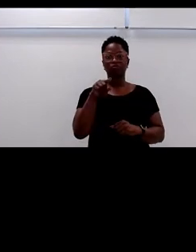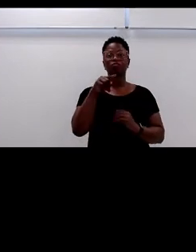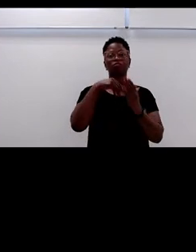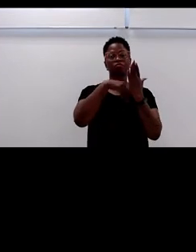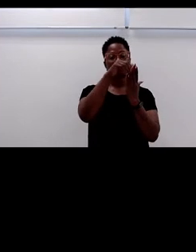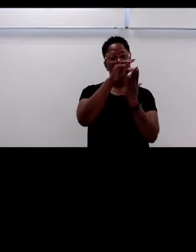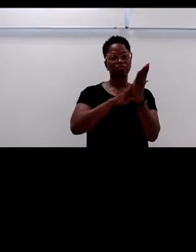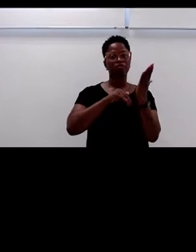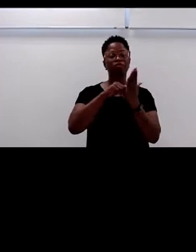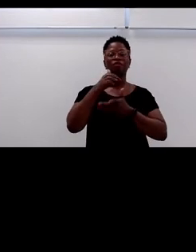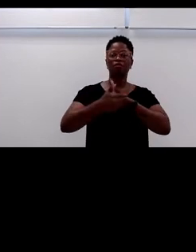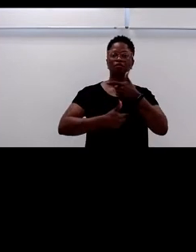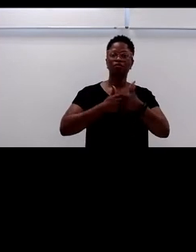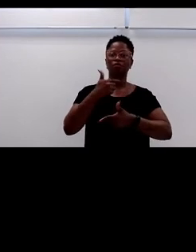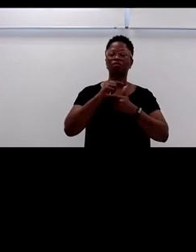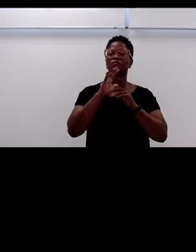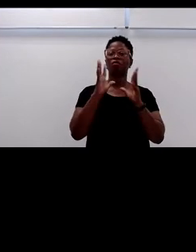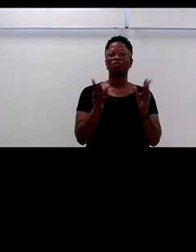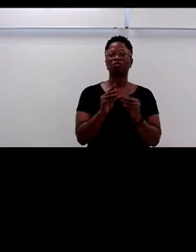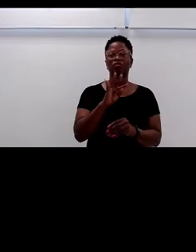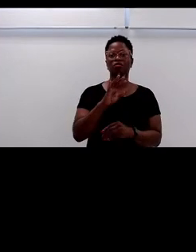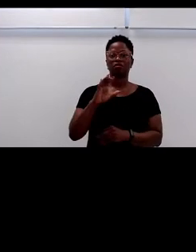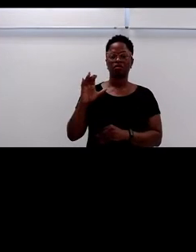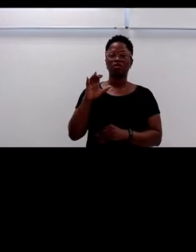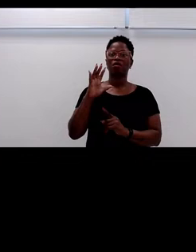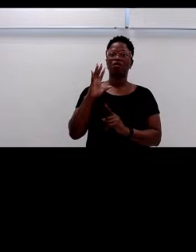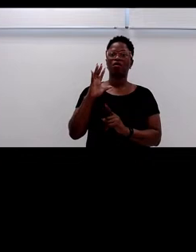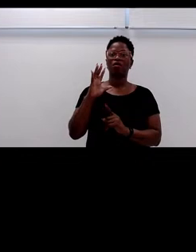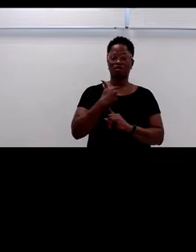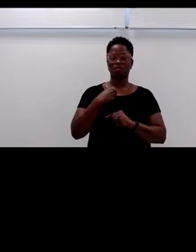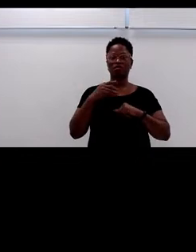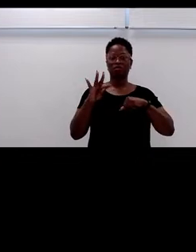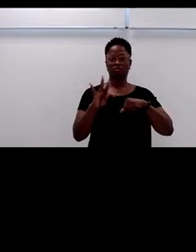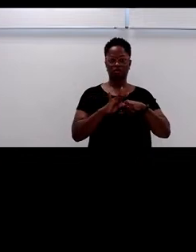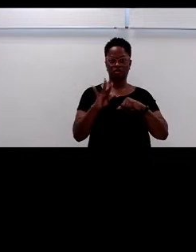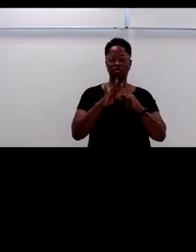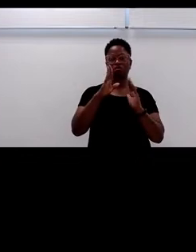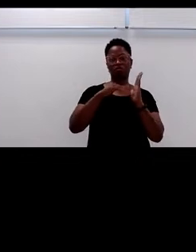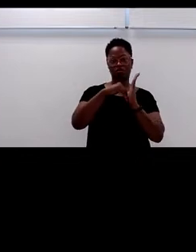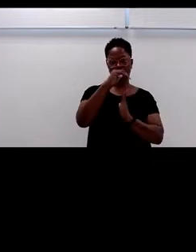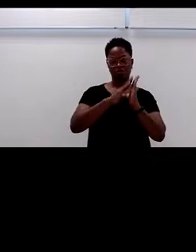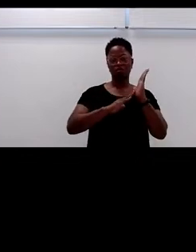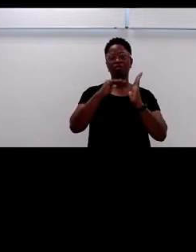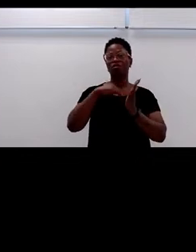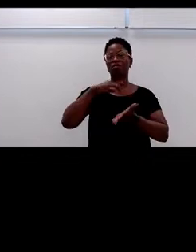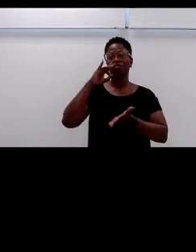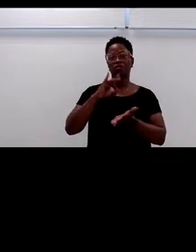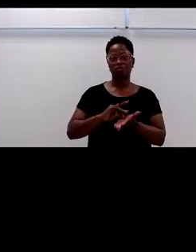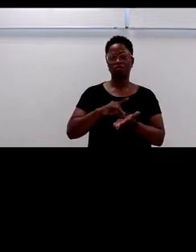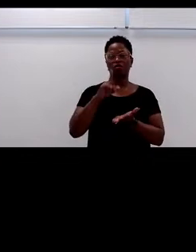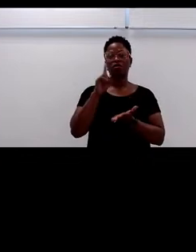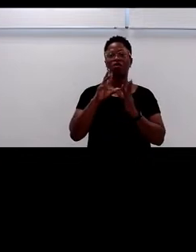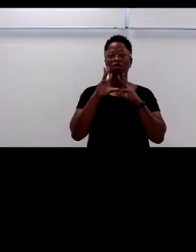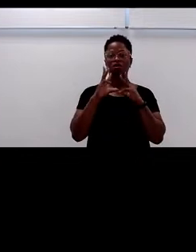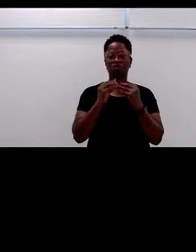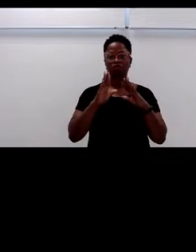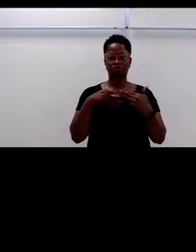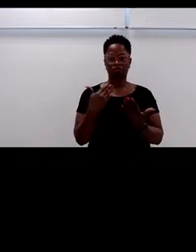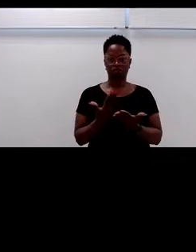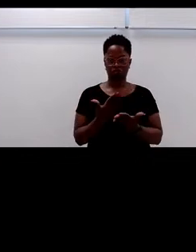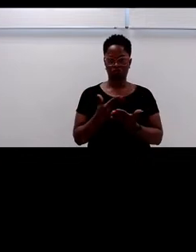o trabalho de conclusão do curso A Arte e a Técnica do Afresco, realizado pela Oficina Escola de